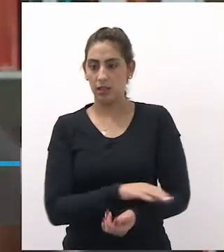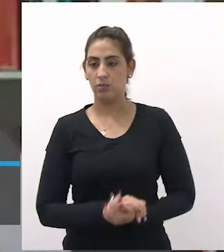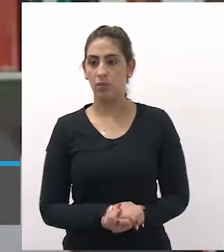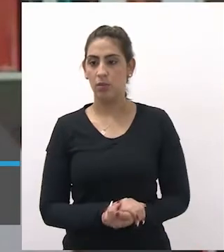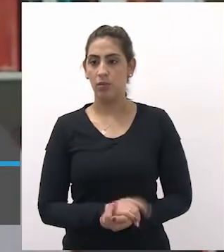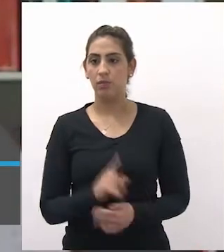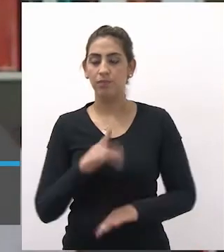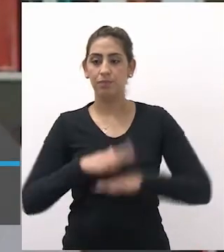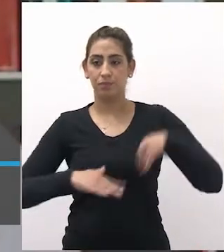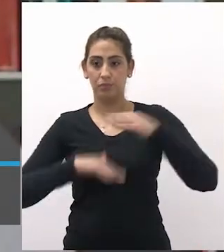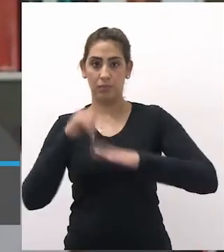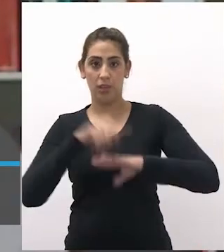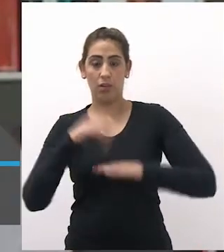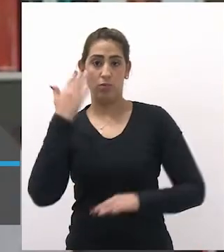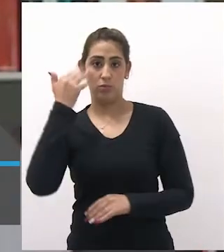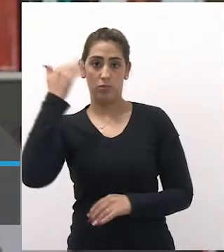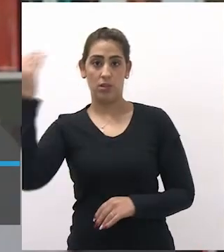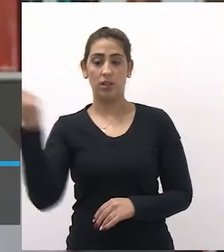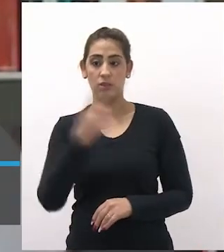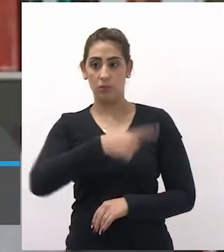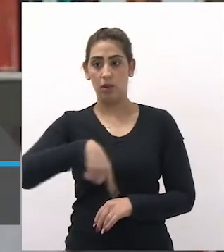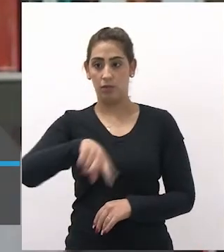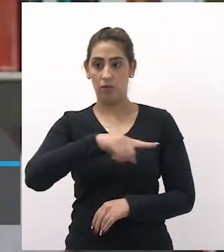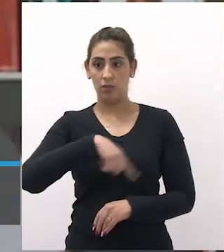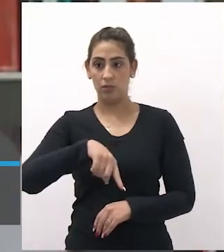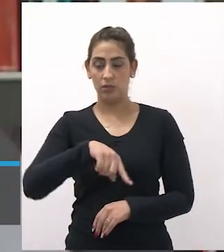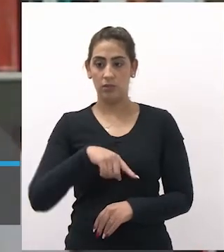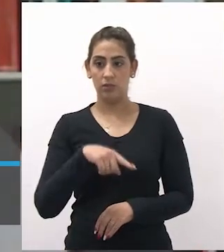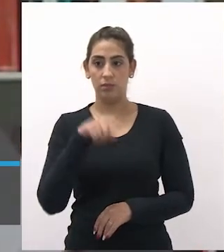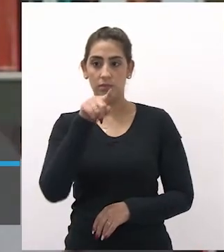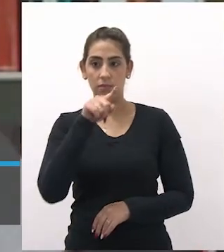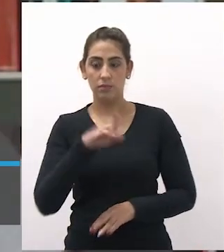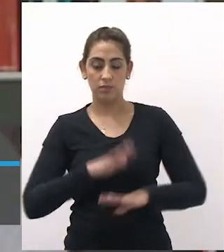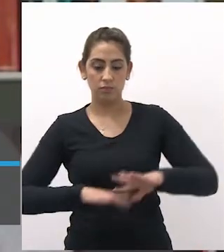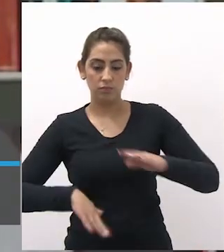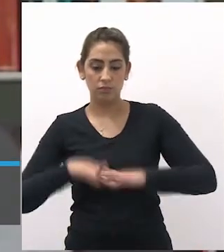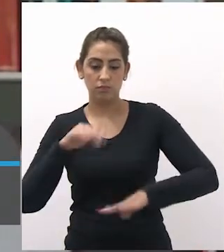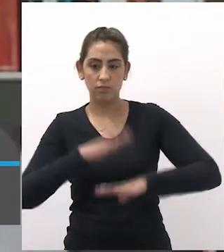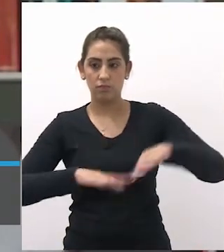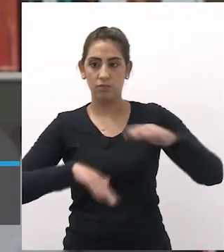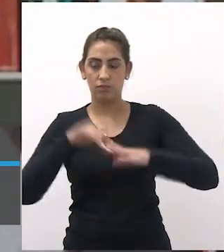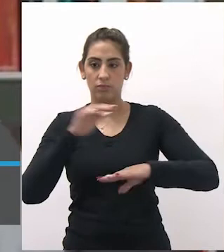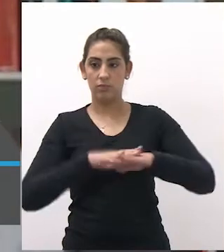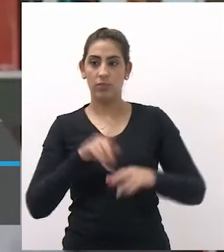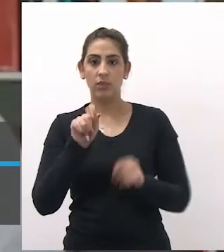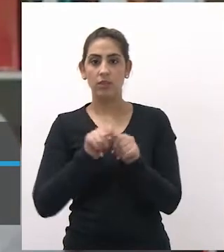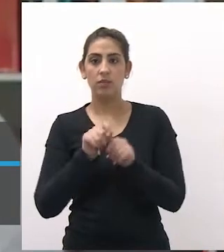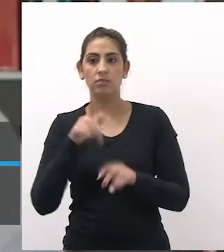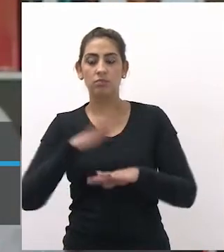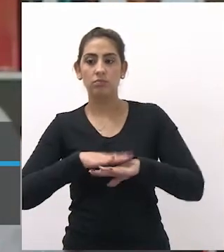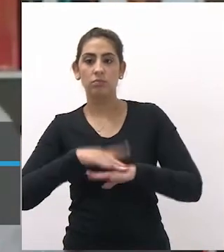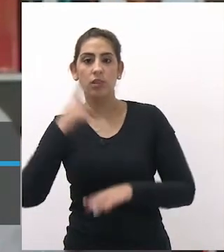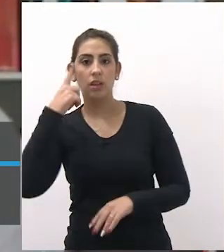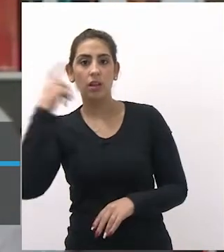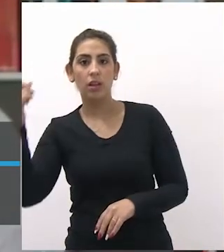prática é o sucesso para você realmente desmistificar, desconstruir essa ideia que